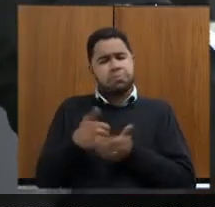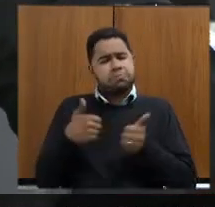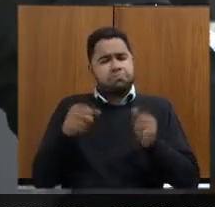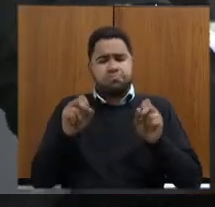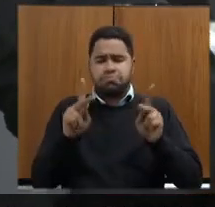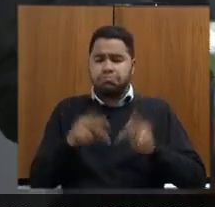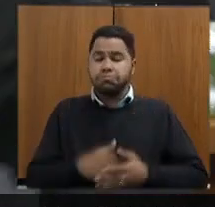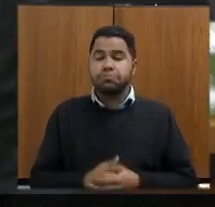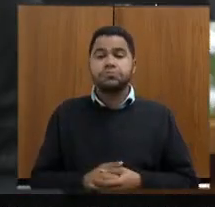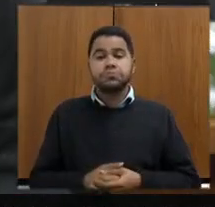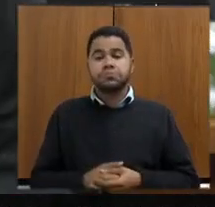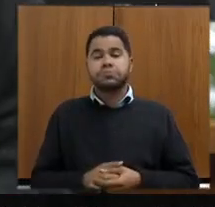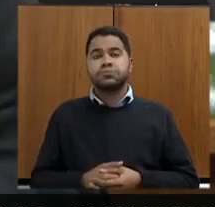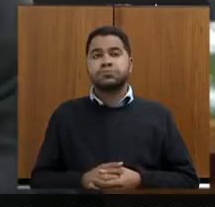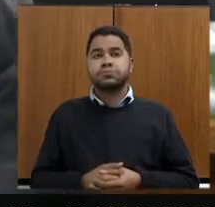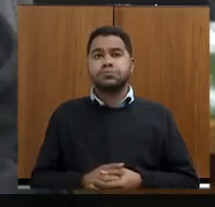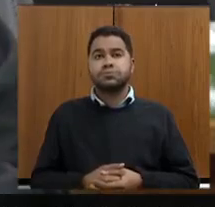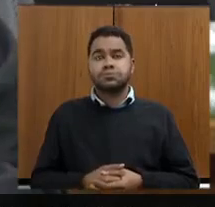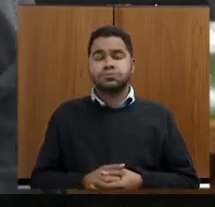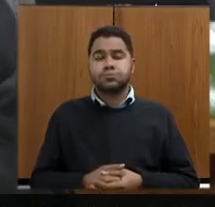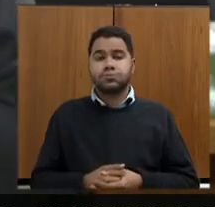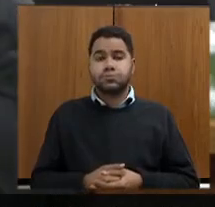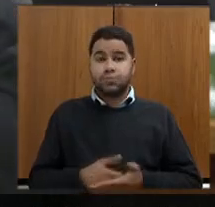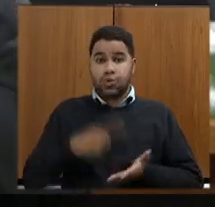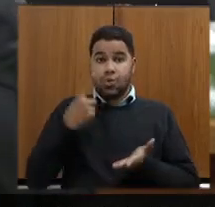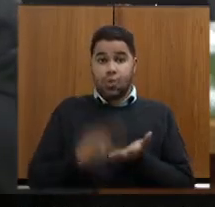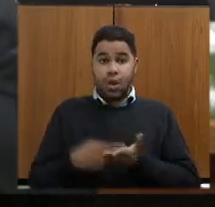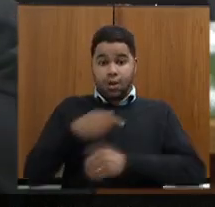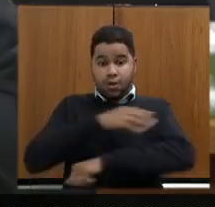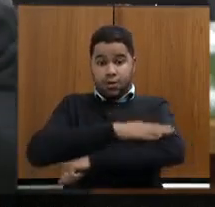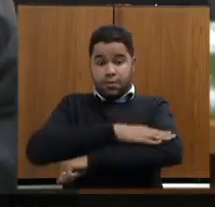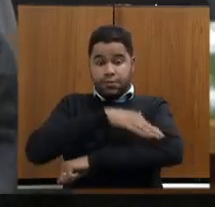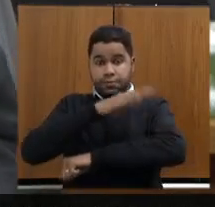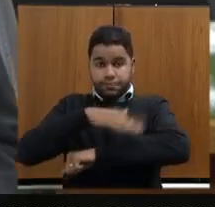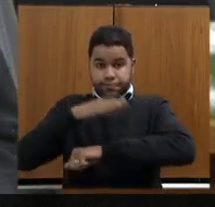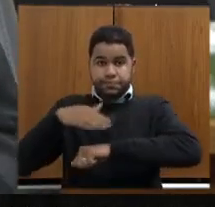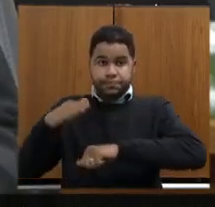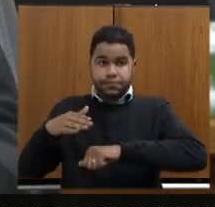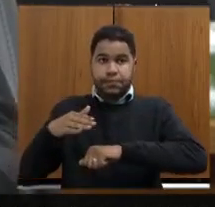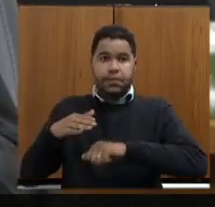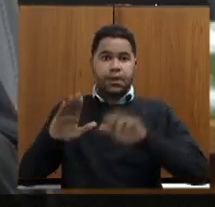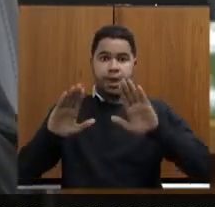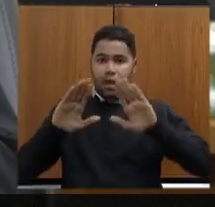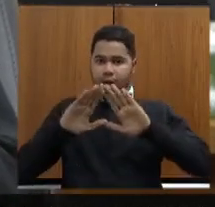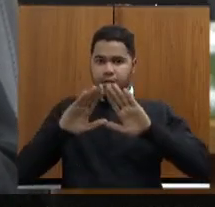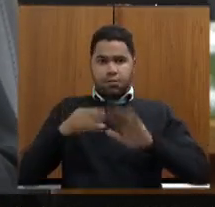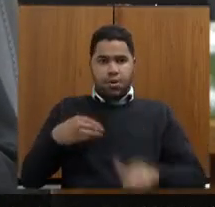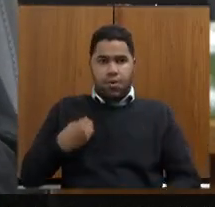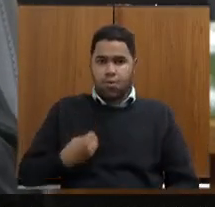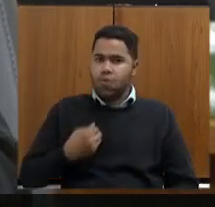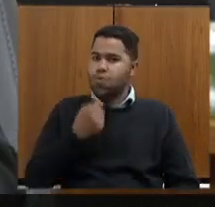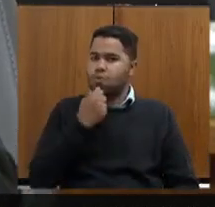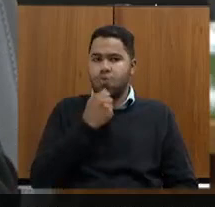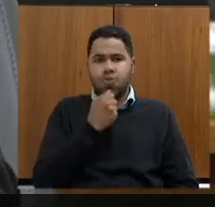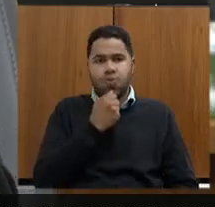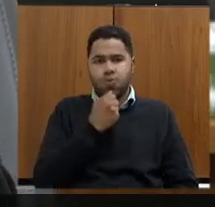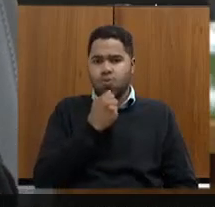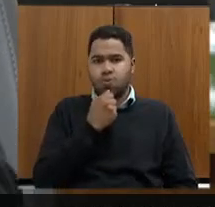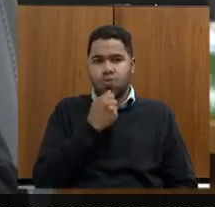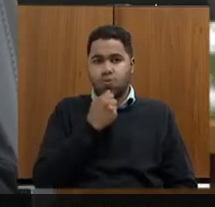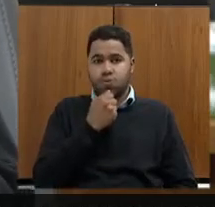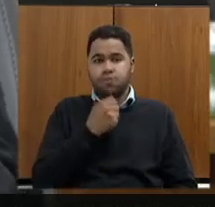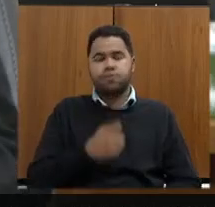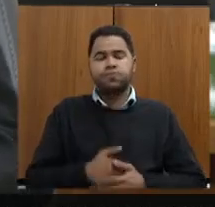é do acordo de Brumadinho onde a assembleia não participou e como